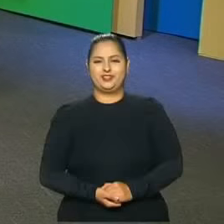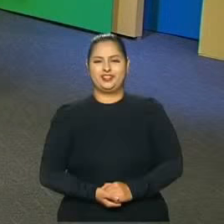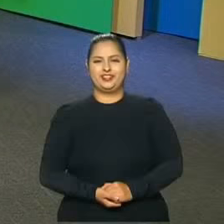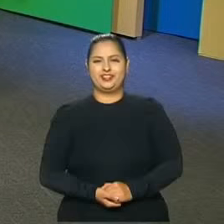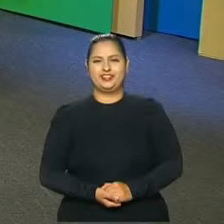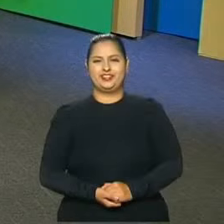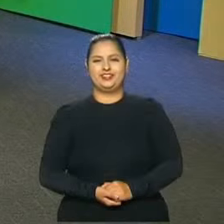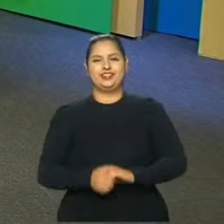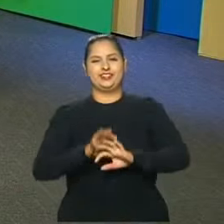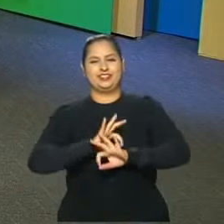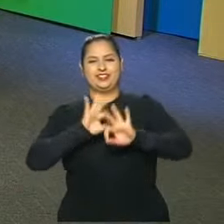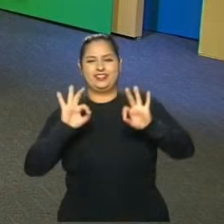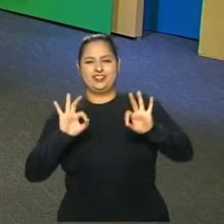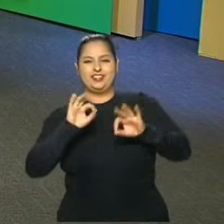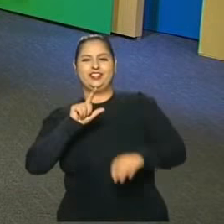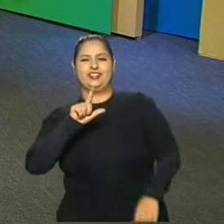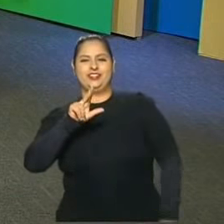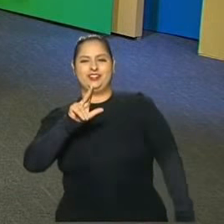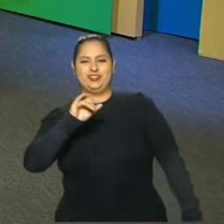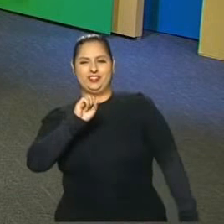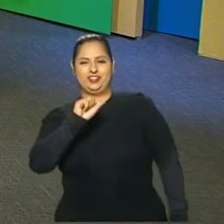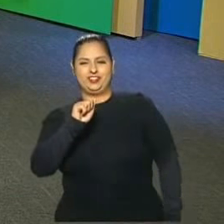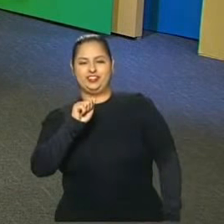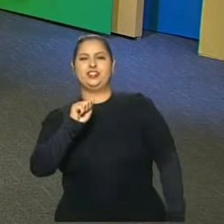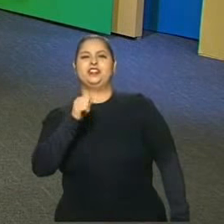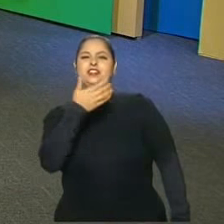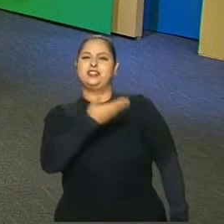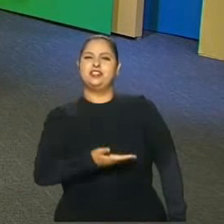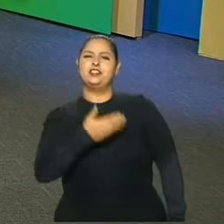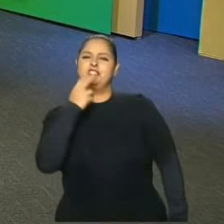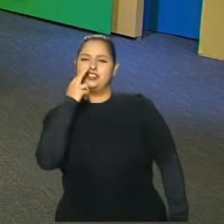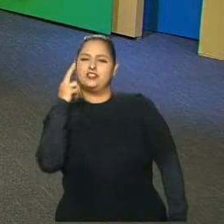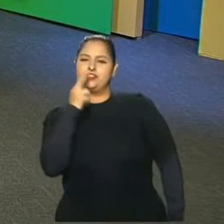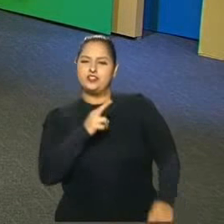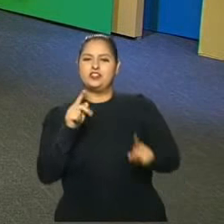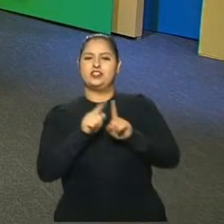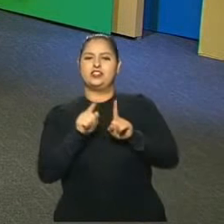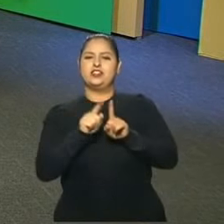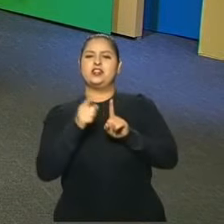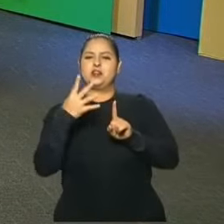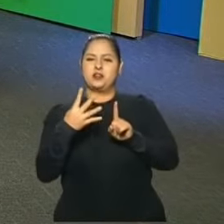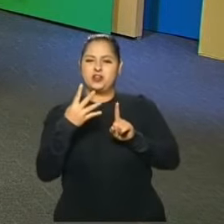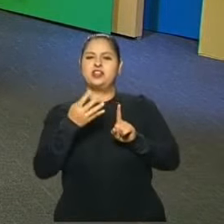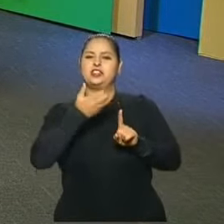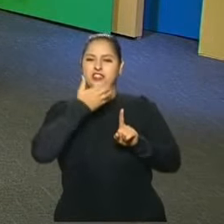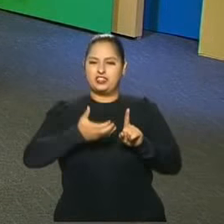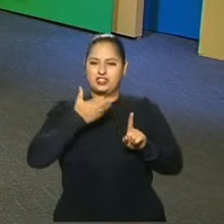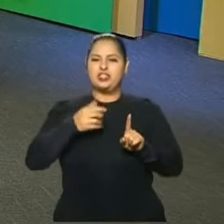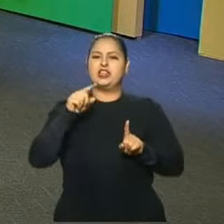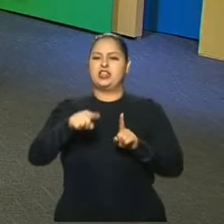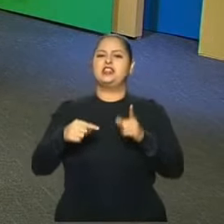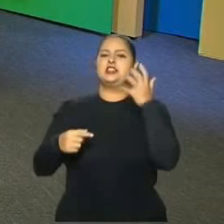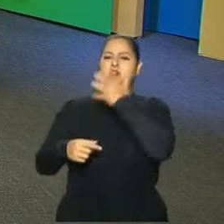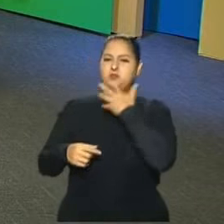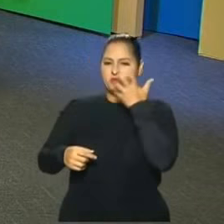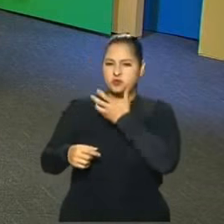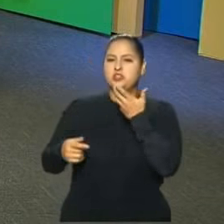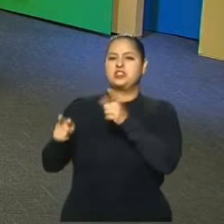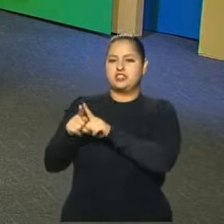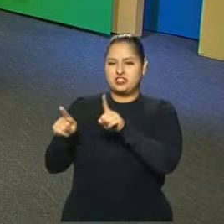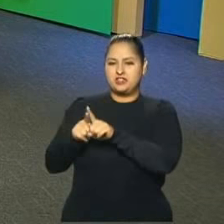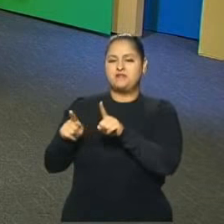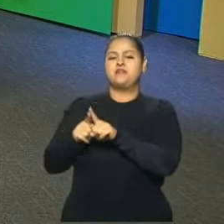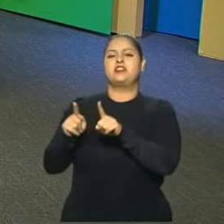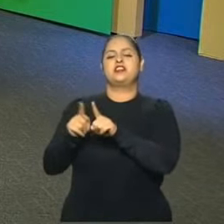Beleza, com Luísa Lacerda, você curtiu da Sueli Costa, 4 de dezembro. Essa música também foi gravada pela nossa